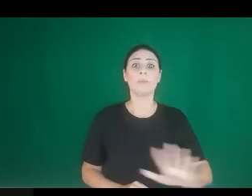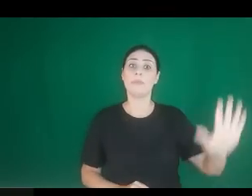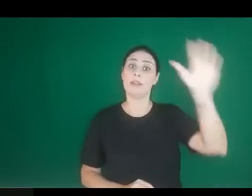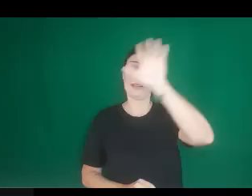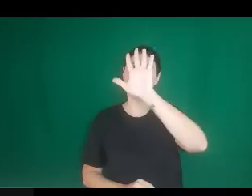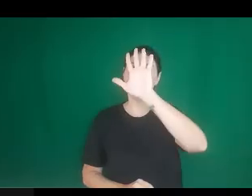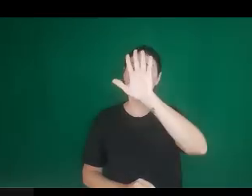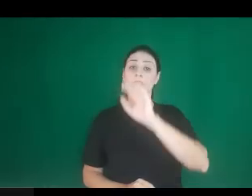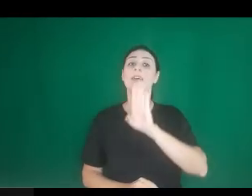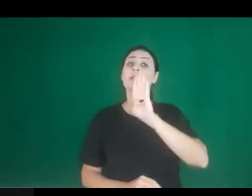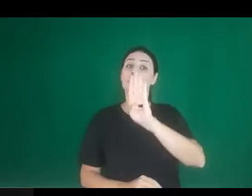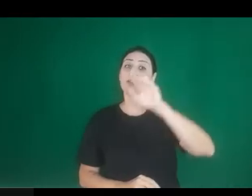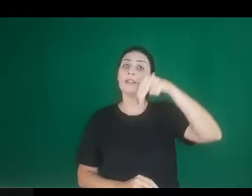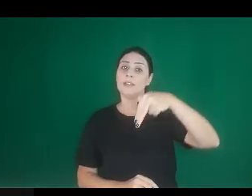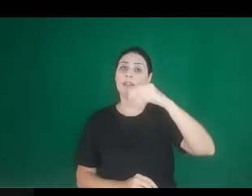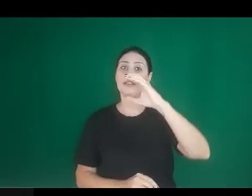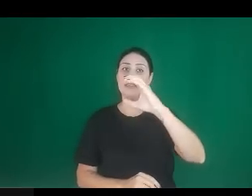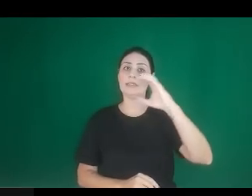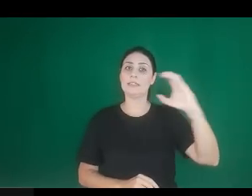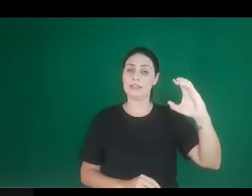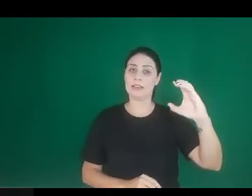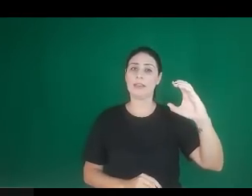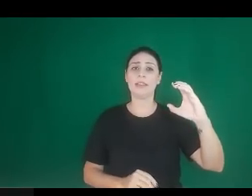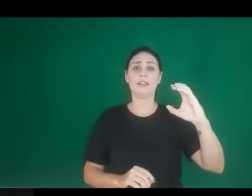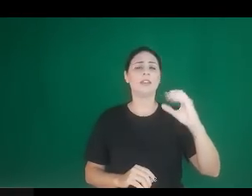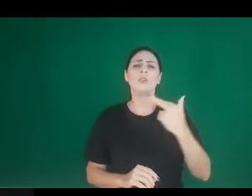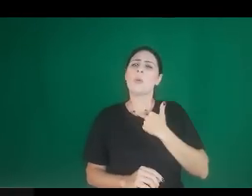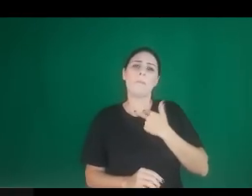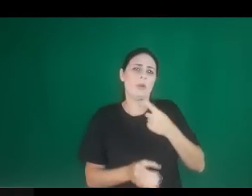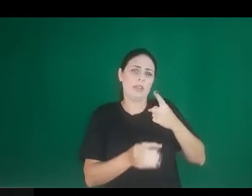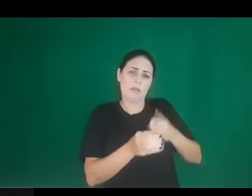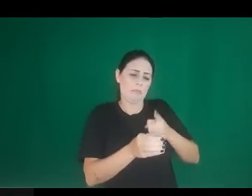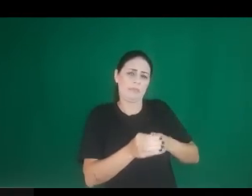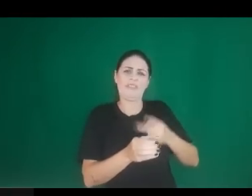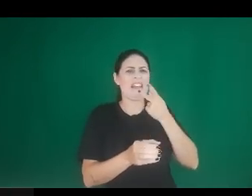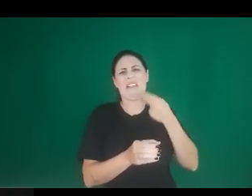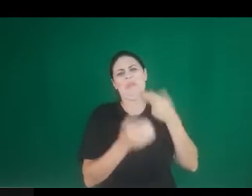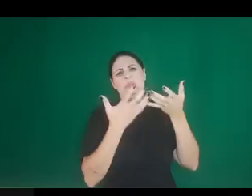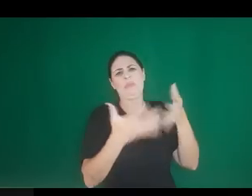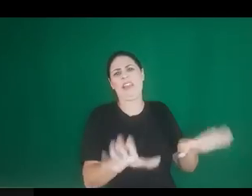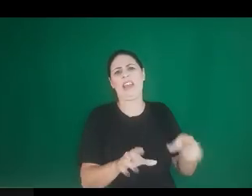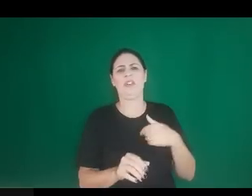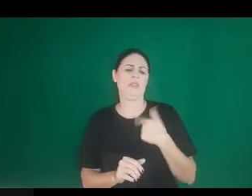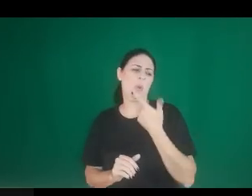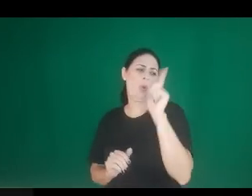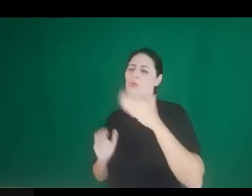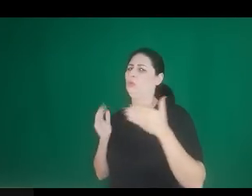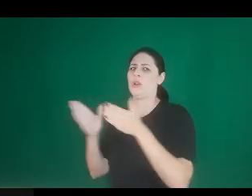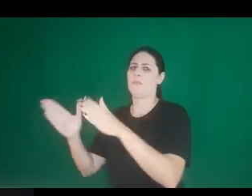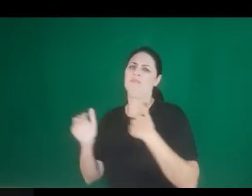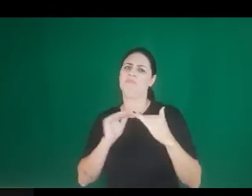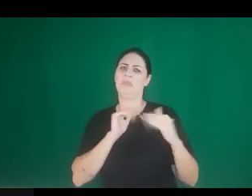base nacional comum que não nenhum município pode dizer, não, eu não quero esse, eu vou fazer um